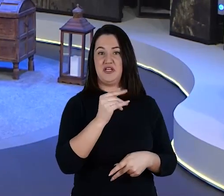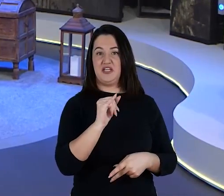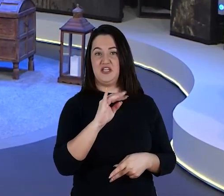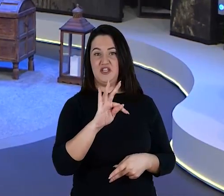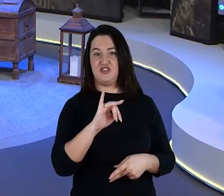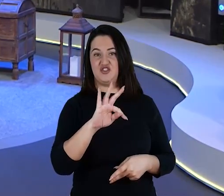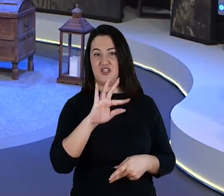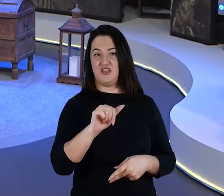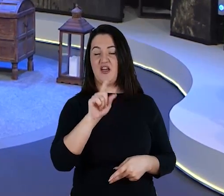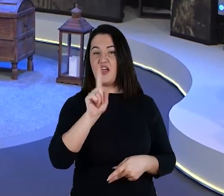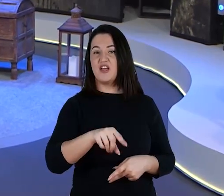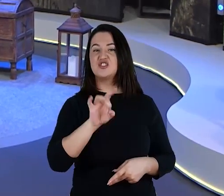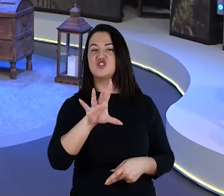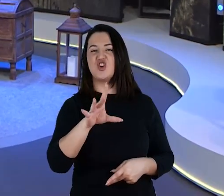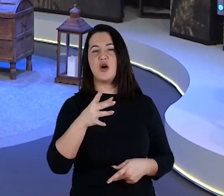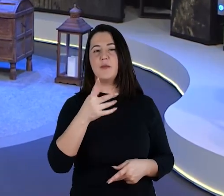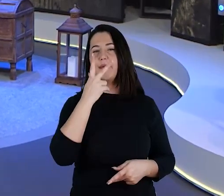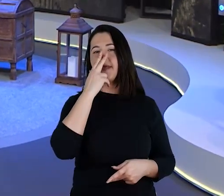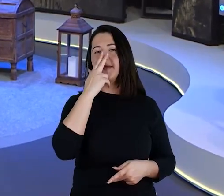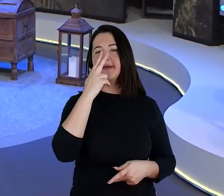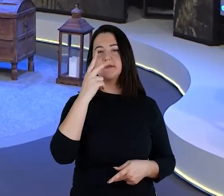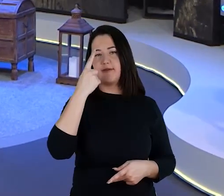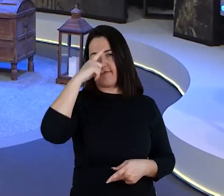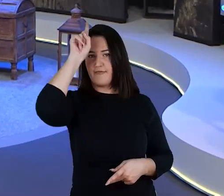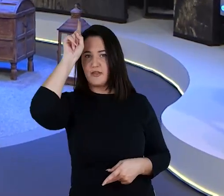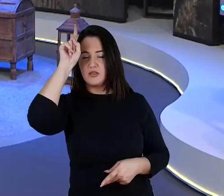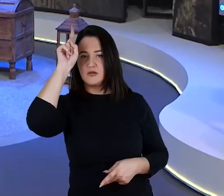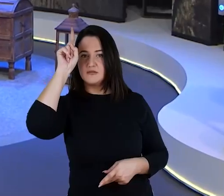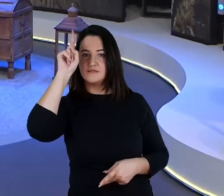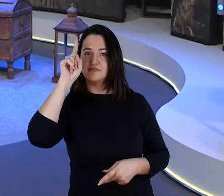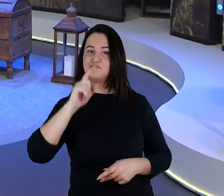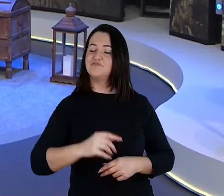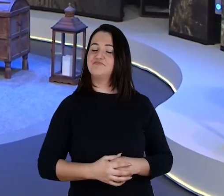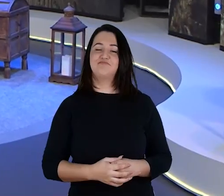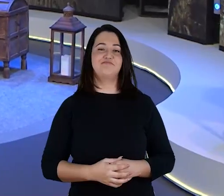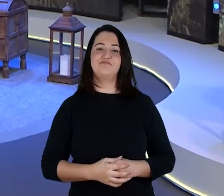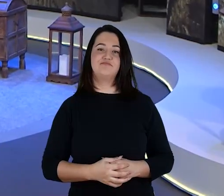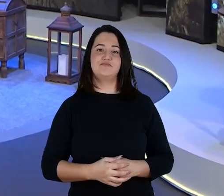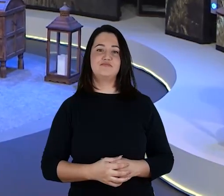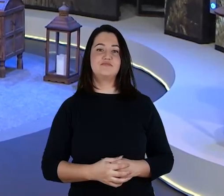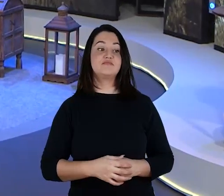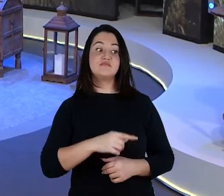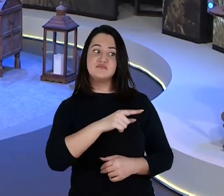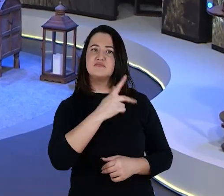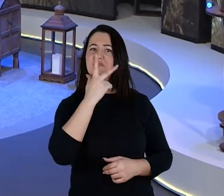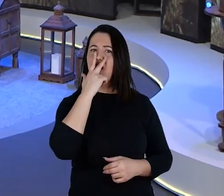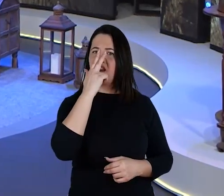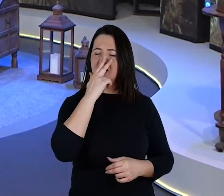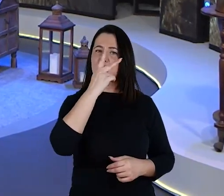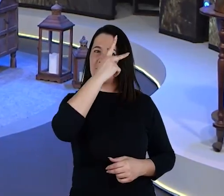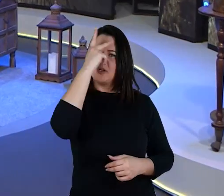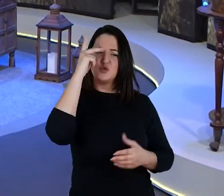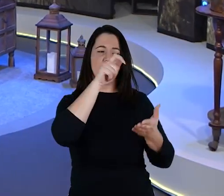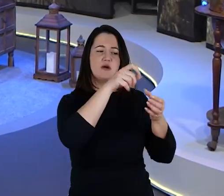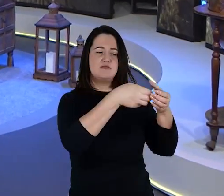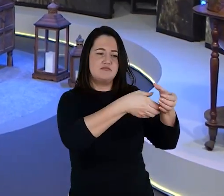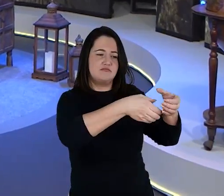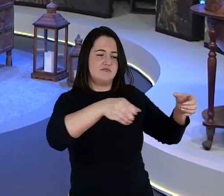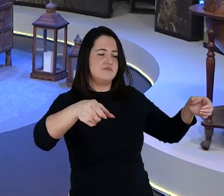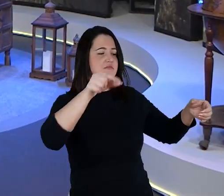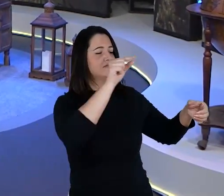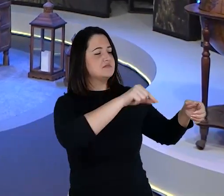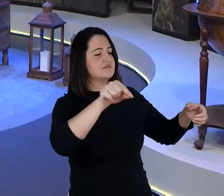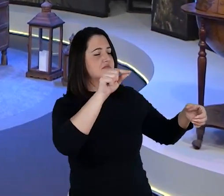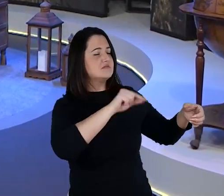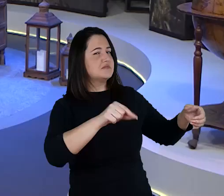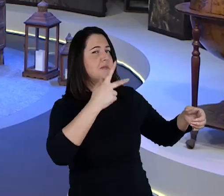alegórico, ilustrativo da Bíblia? Os autores da Bíblia pareciam se referir a um reino real, com pessoas igualmente reais. Então